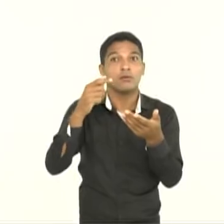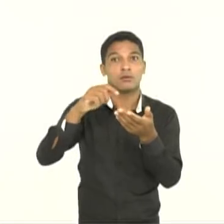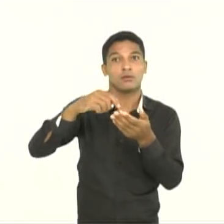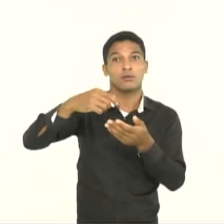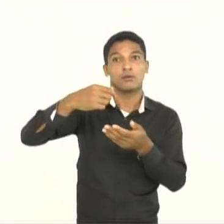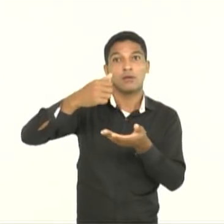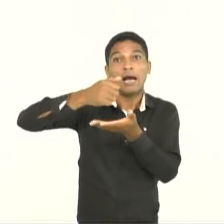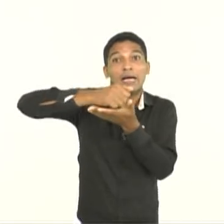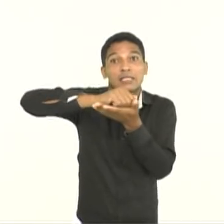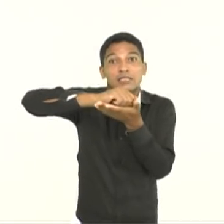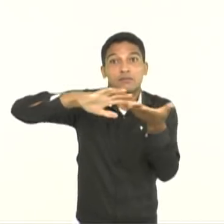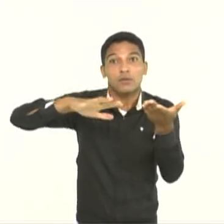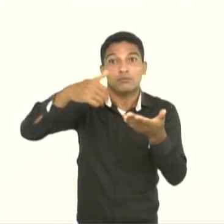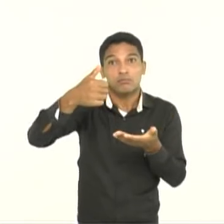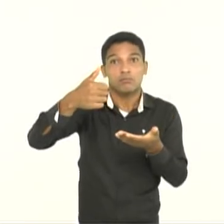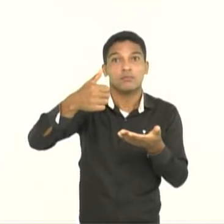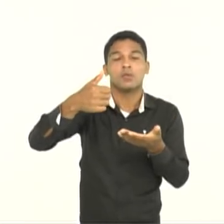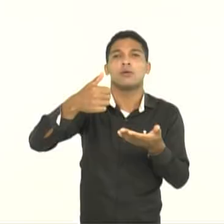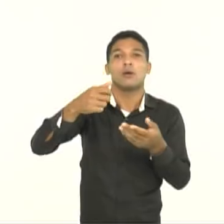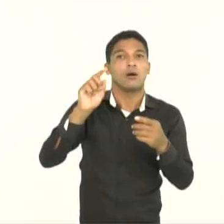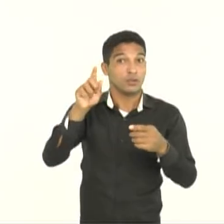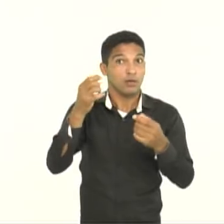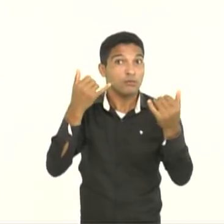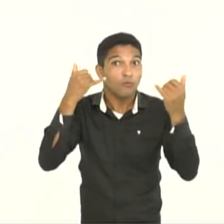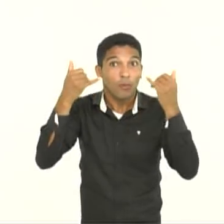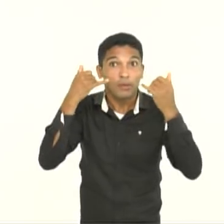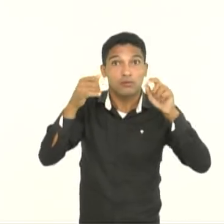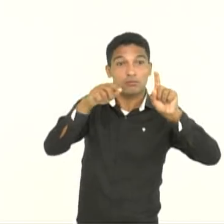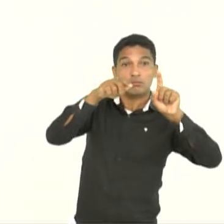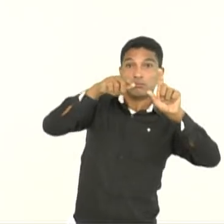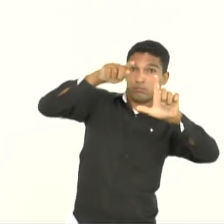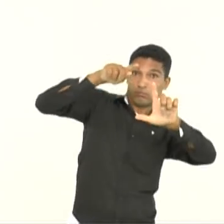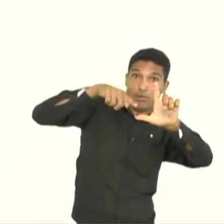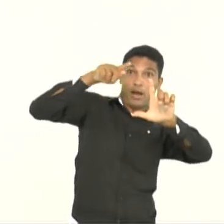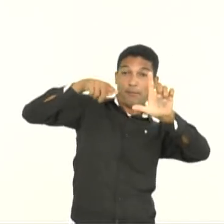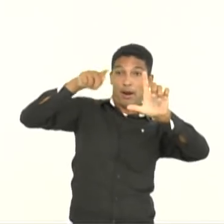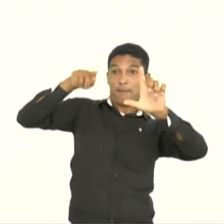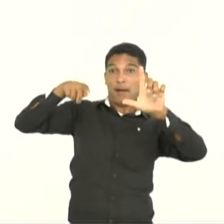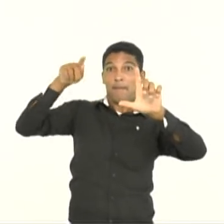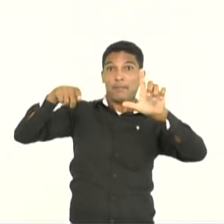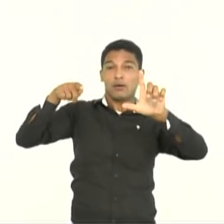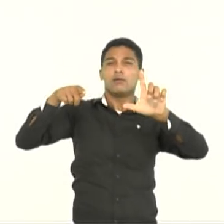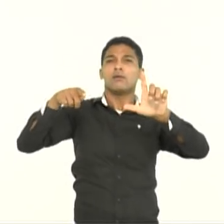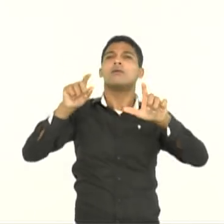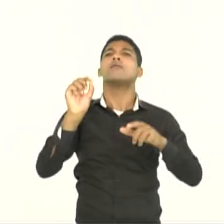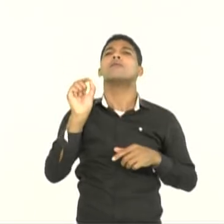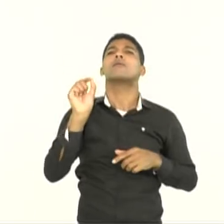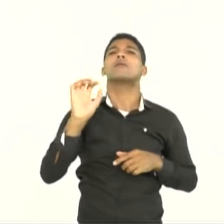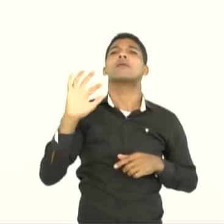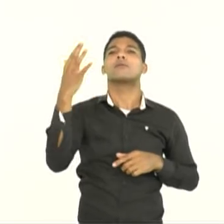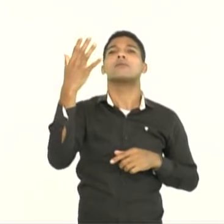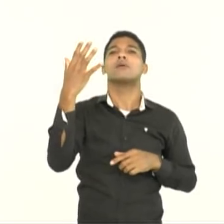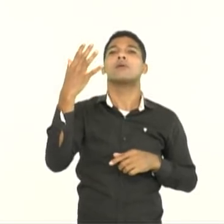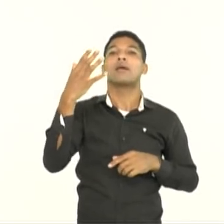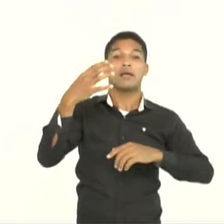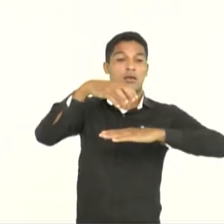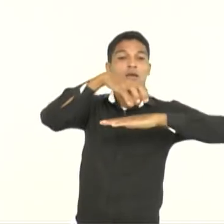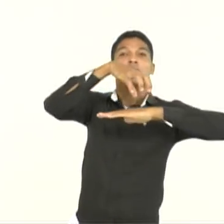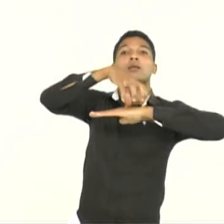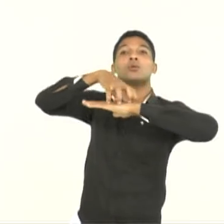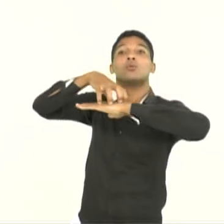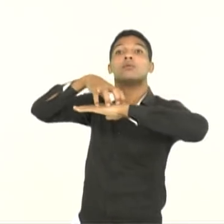considerando as informações que nós lemos juntos ali no gráfico. Escreva o que aconteceu com a indústria da região Sul entre